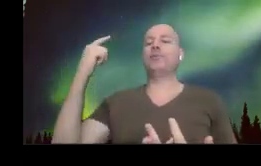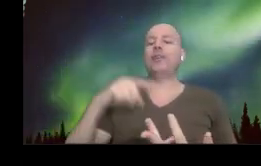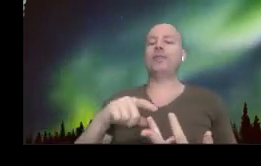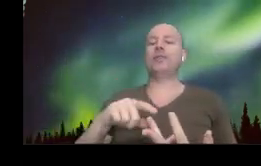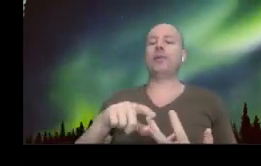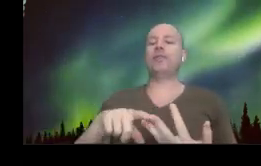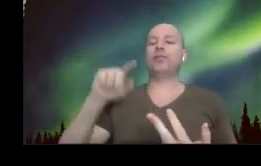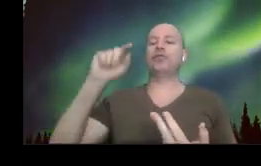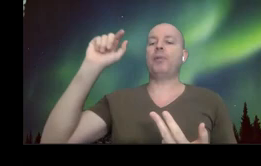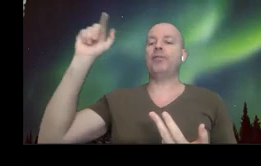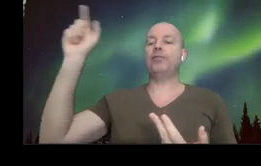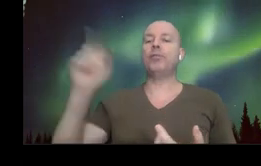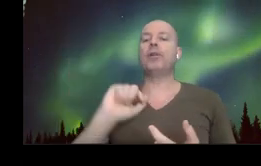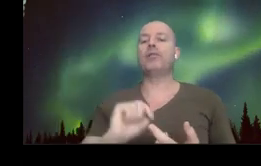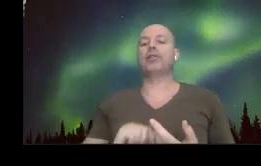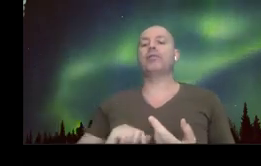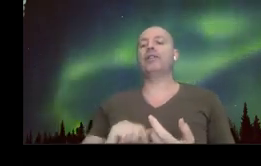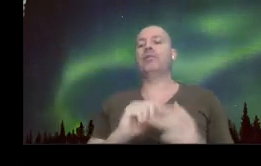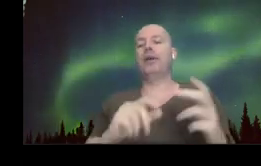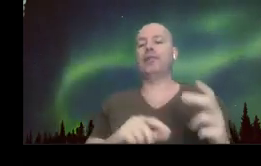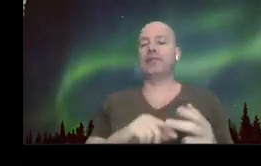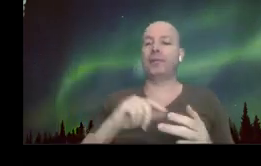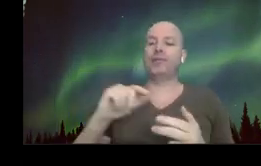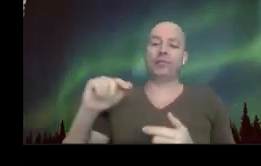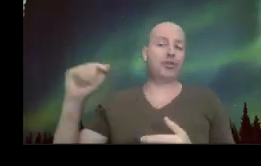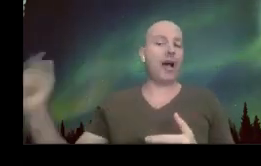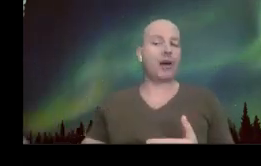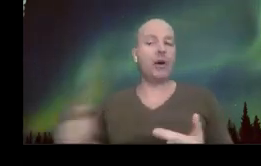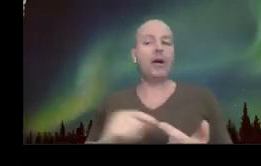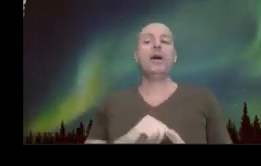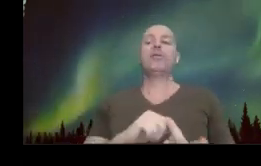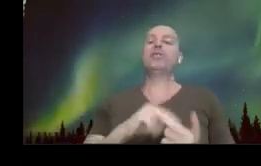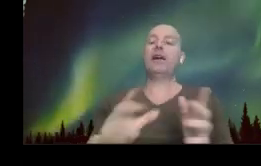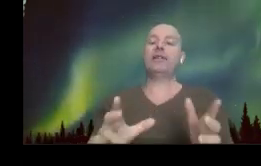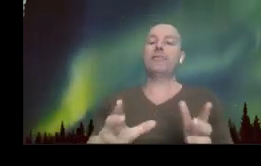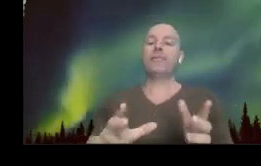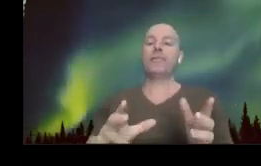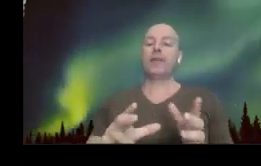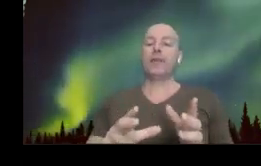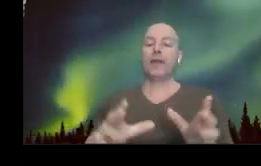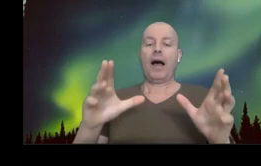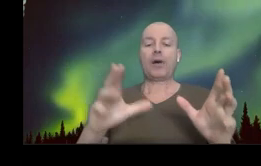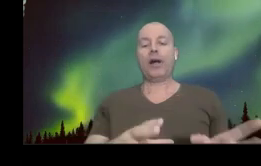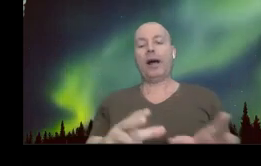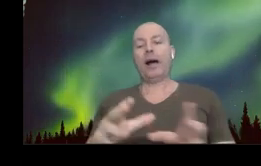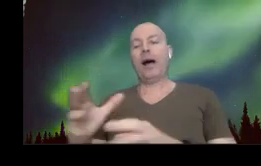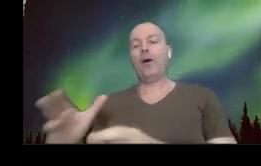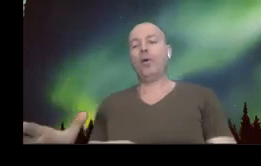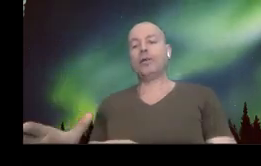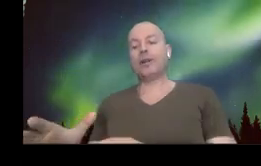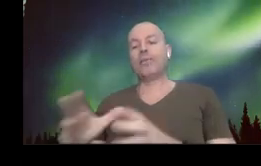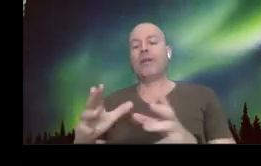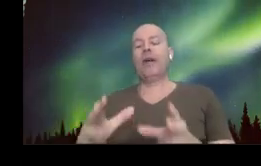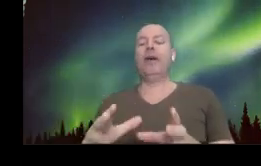você não vai ter espécies que precisam de mais sombra, você não vai ter espécies que precisam de água, nada. Agora,